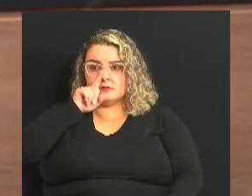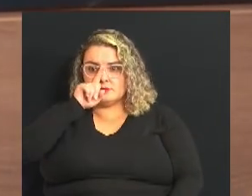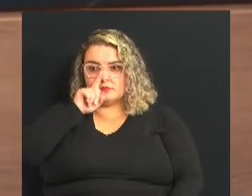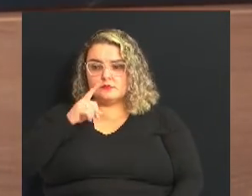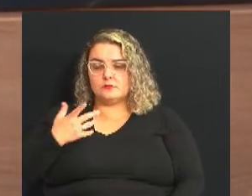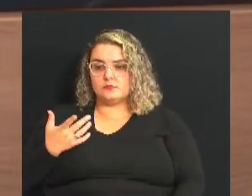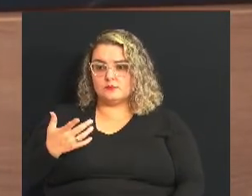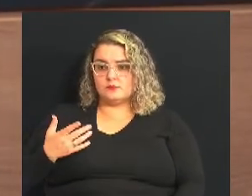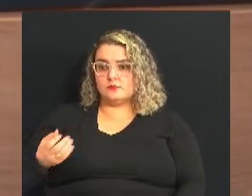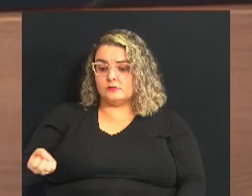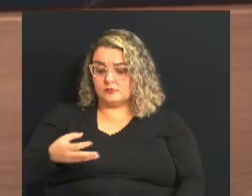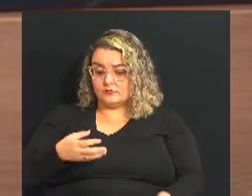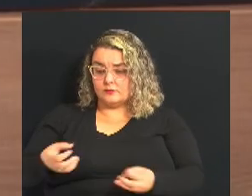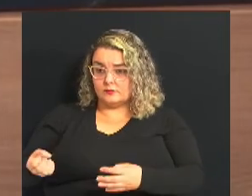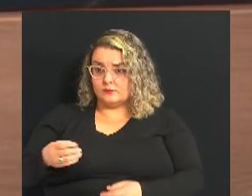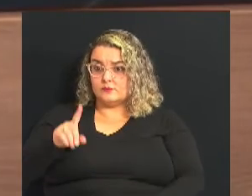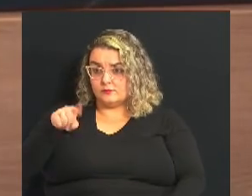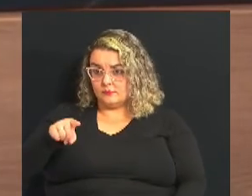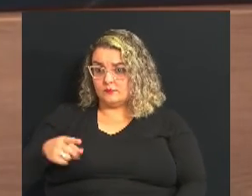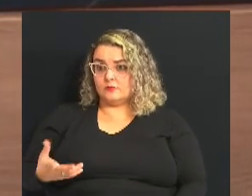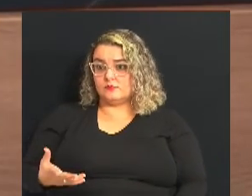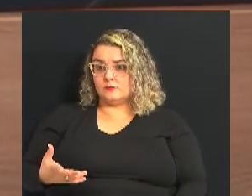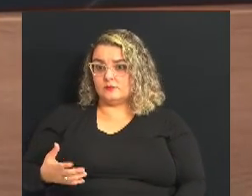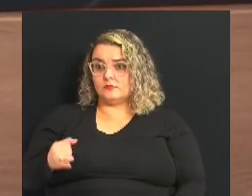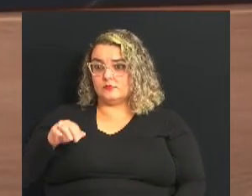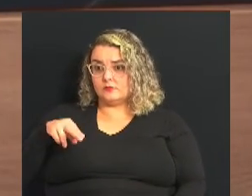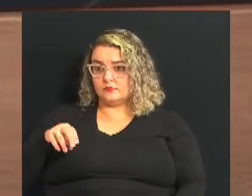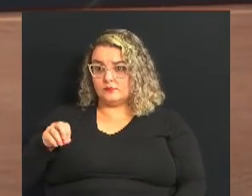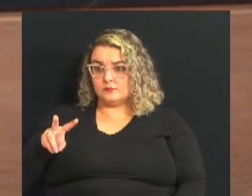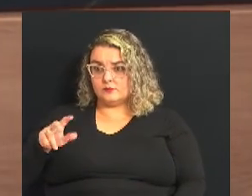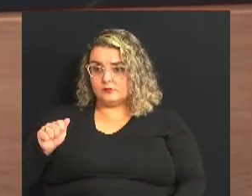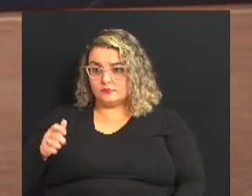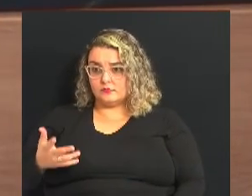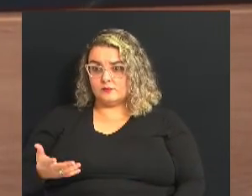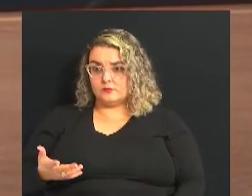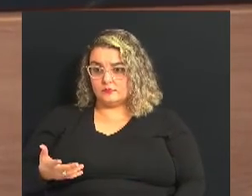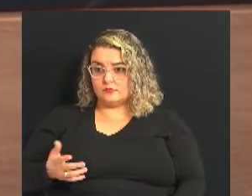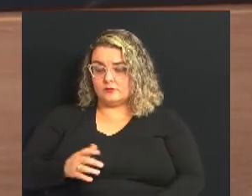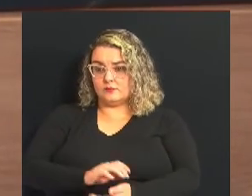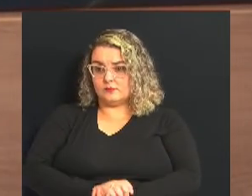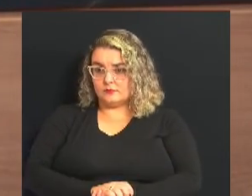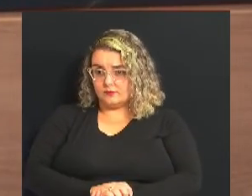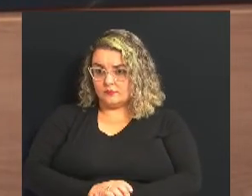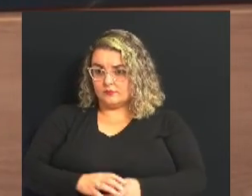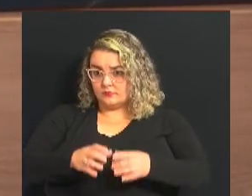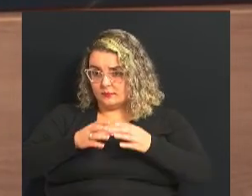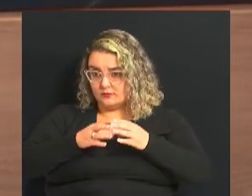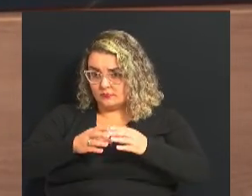inovador. Porque quem inova, ele vai ter que conviver com